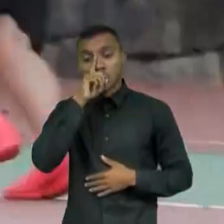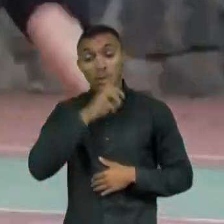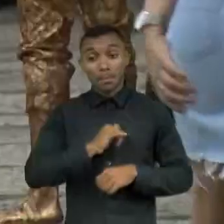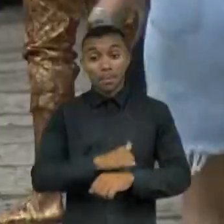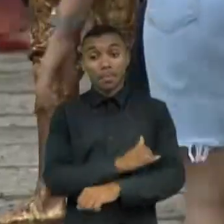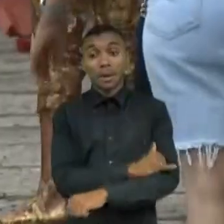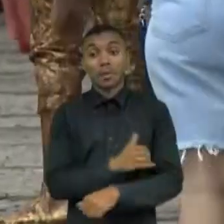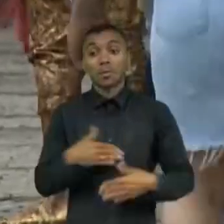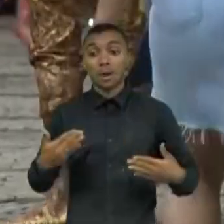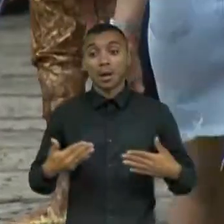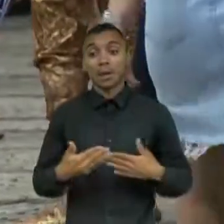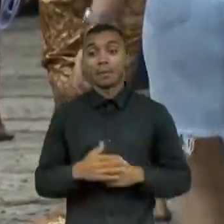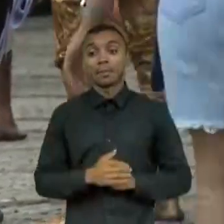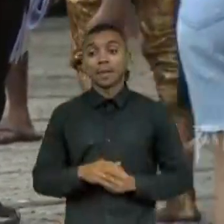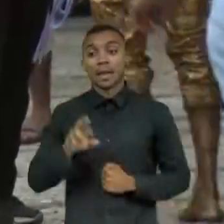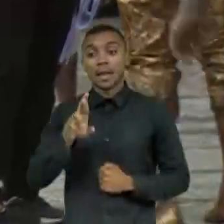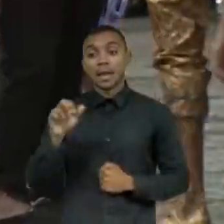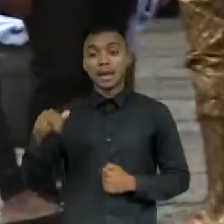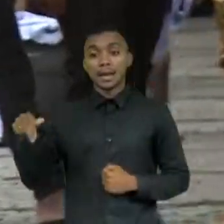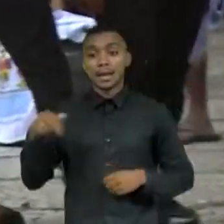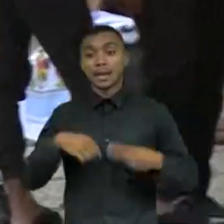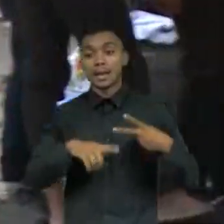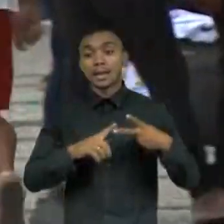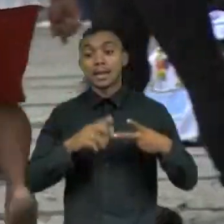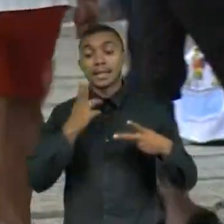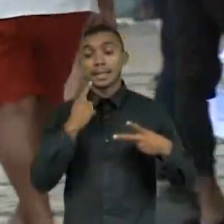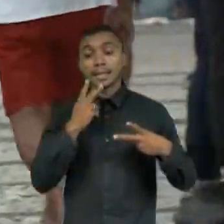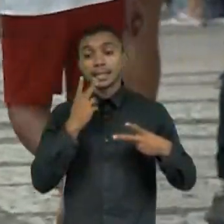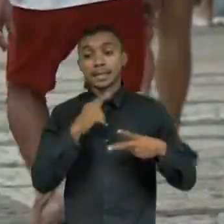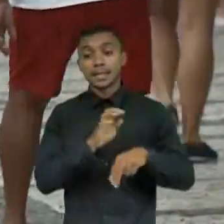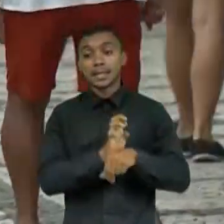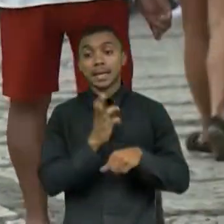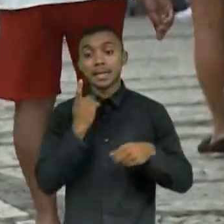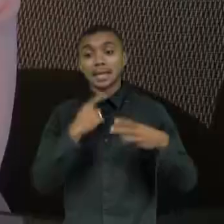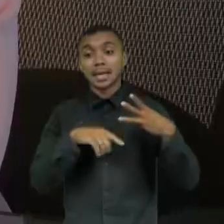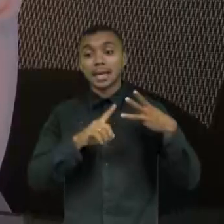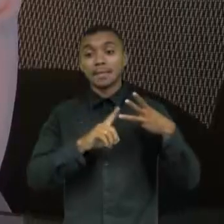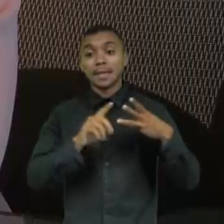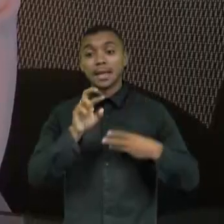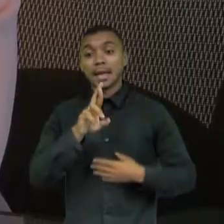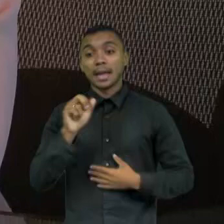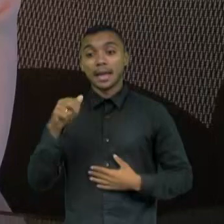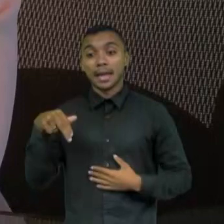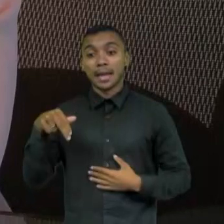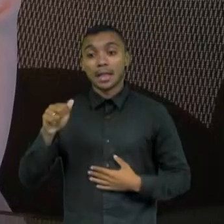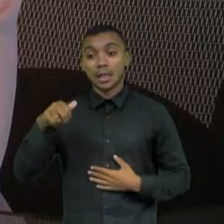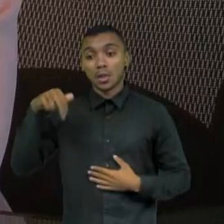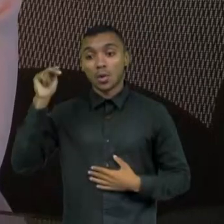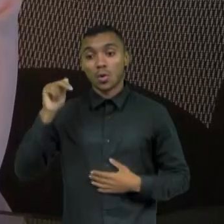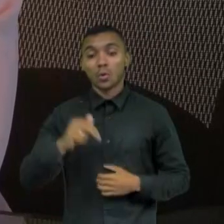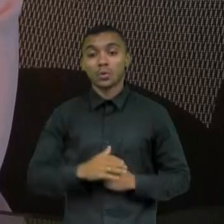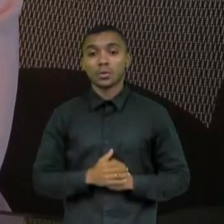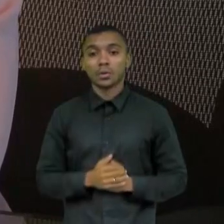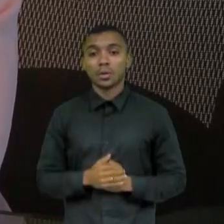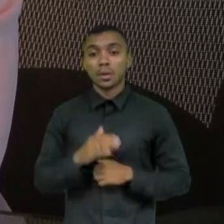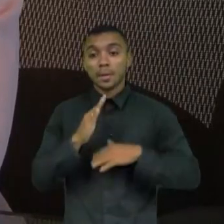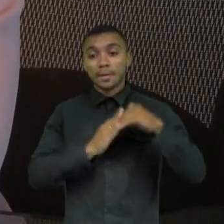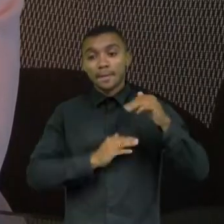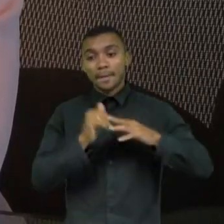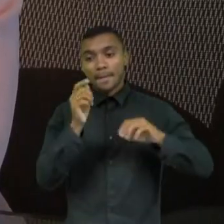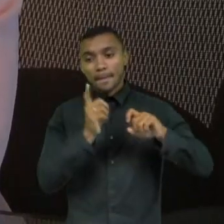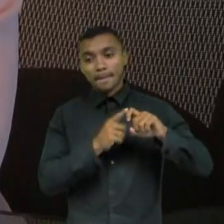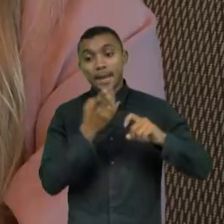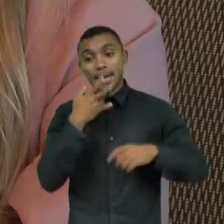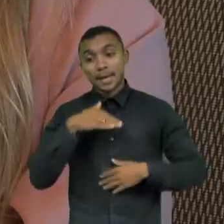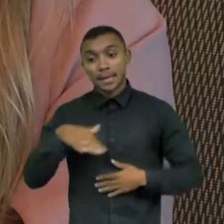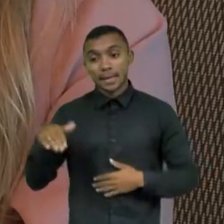são o Rio Grande do Sul, o Ceará e o Rio Grande do Norte. Para a nutróloga e médica pediatra